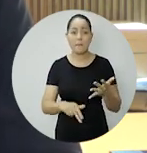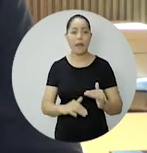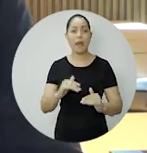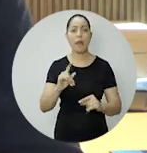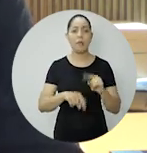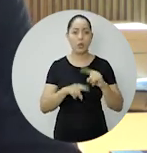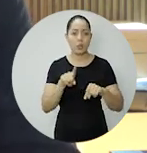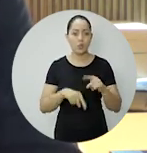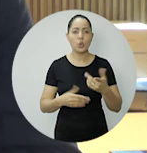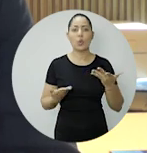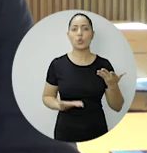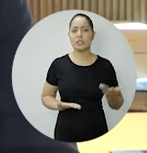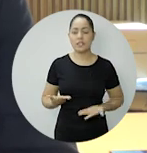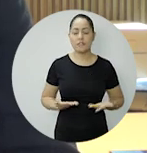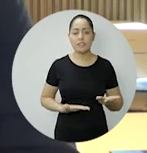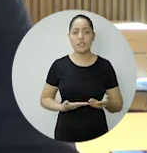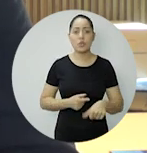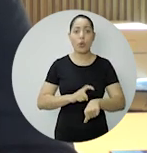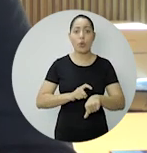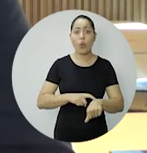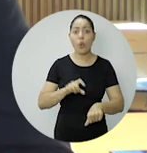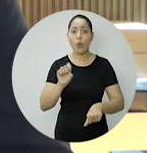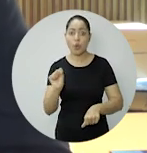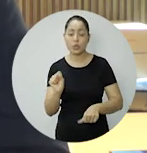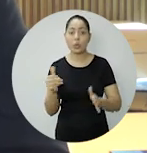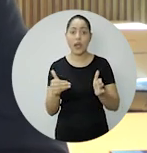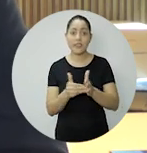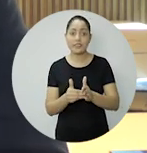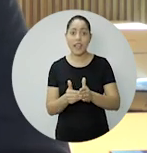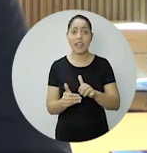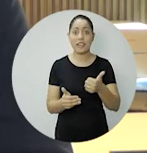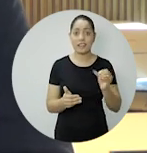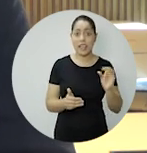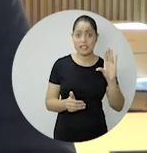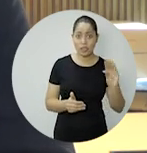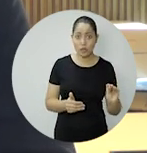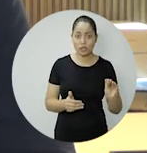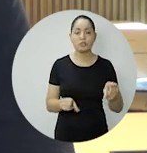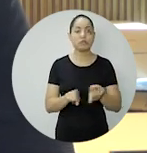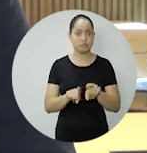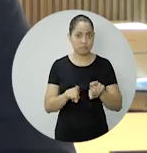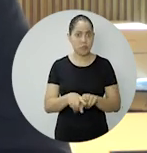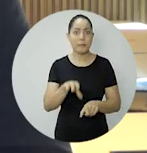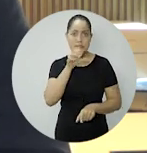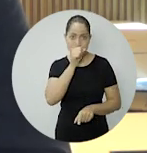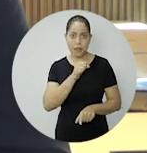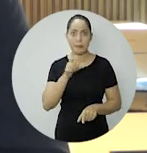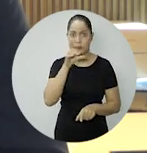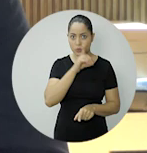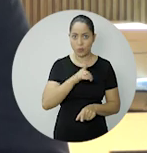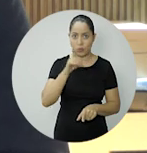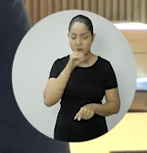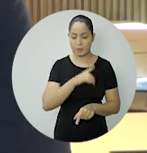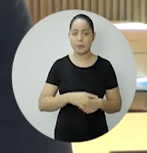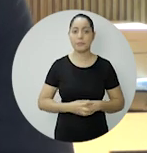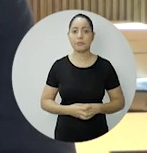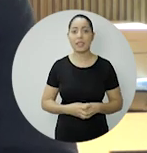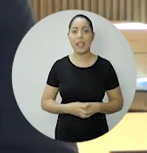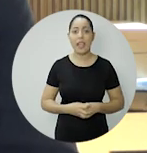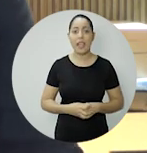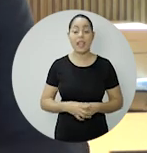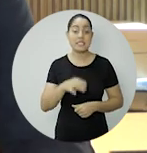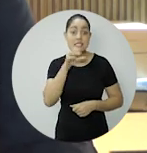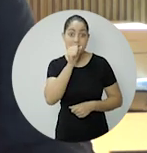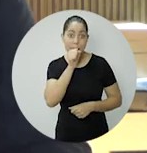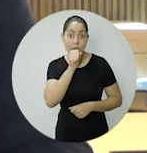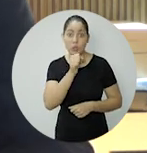serviços, das 8 da manhã às 22 horas, de segunda a sexta, incluindo-se os sábados, das 8 às 18,